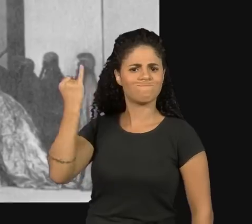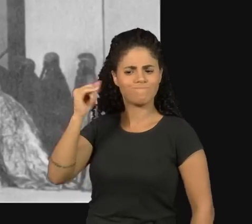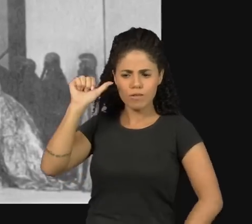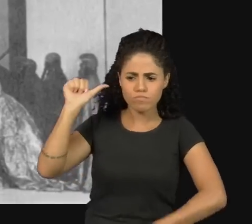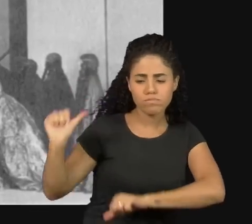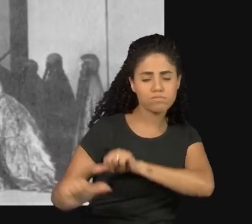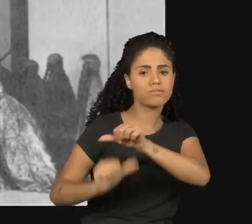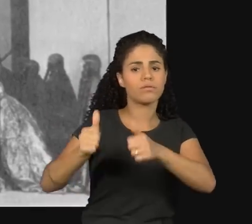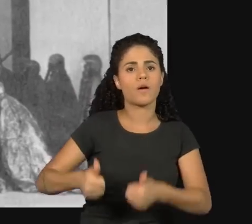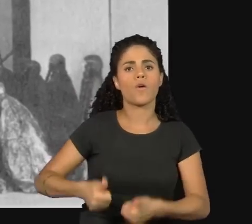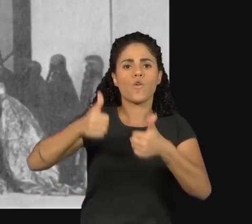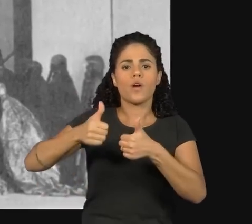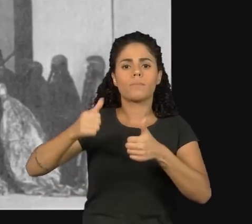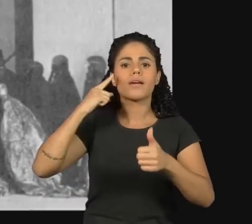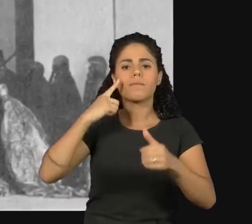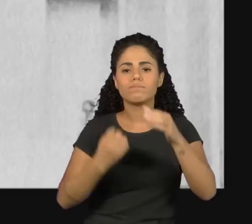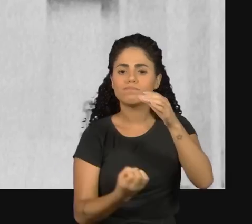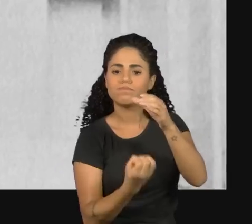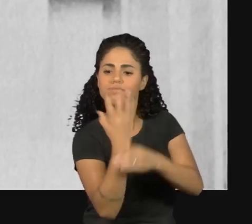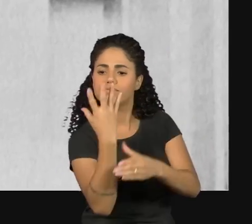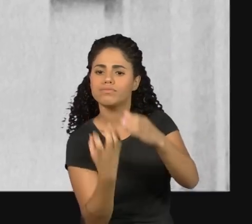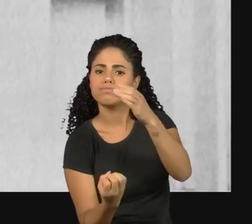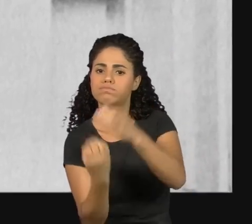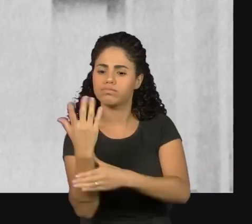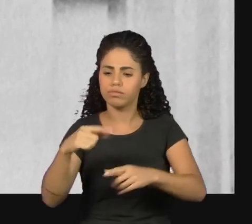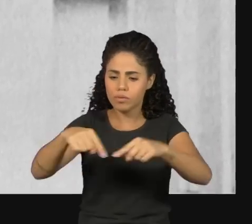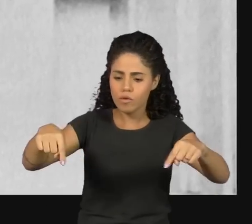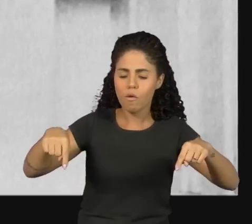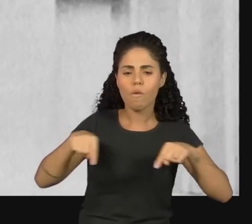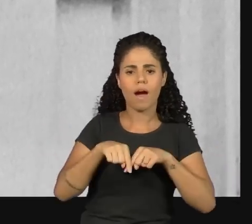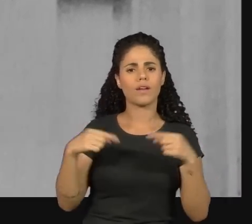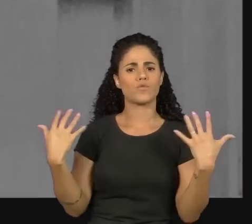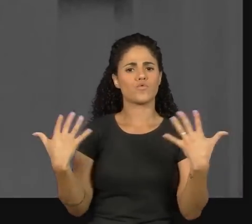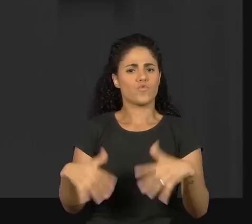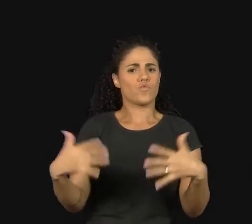transformação, ao criarem ambientes envolventes e dinâmicos.